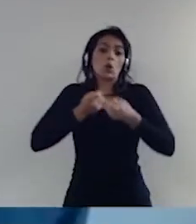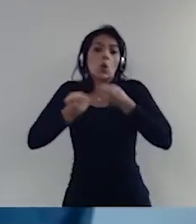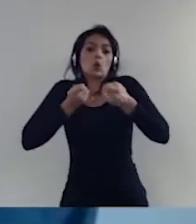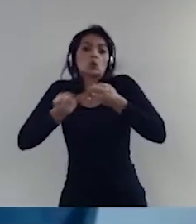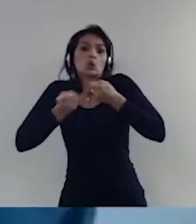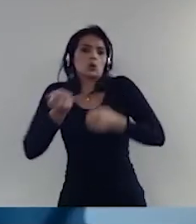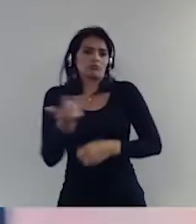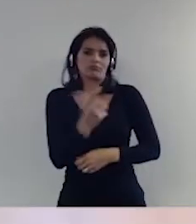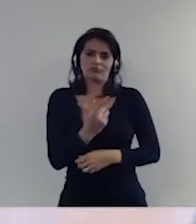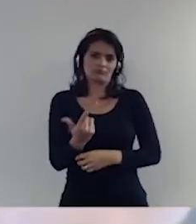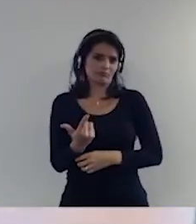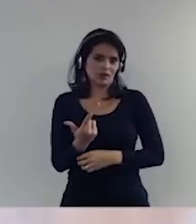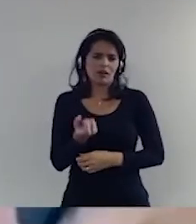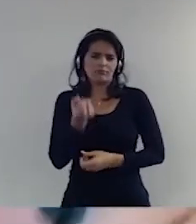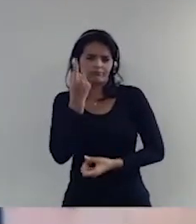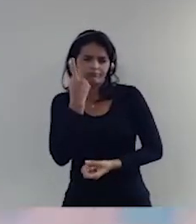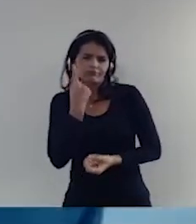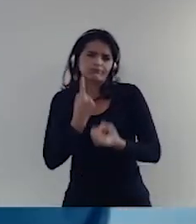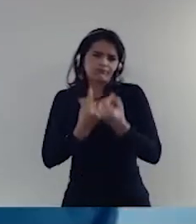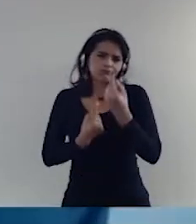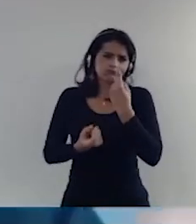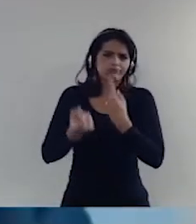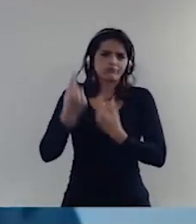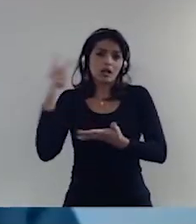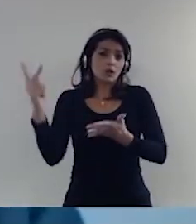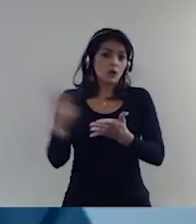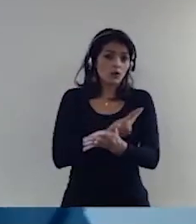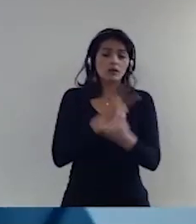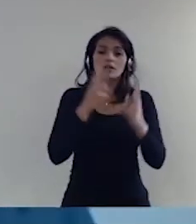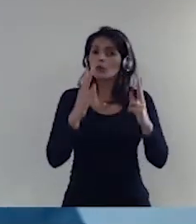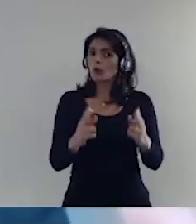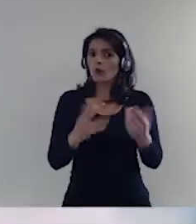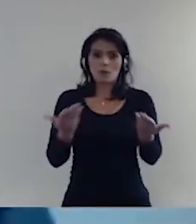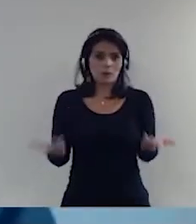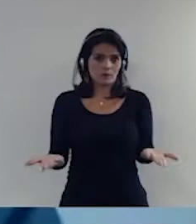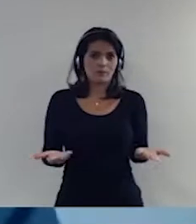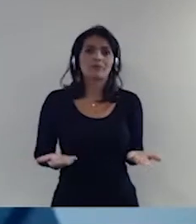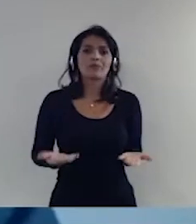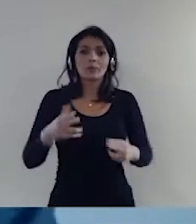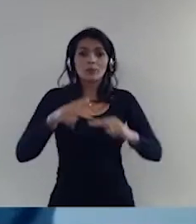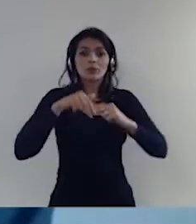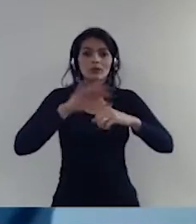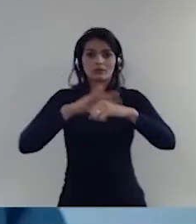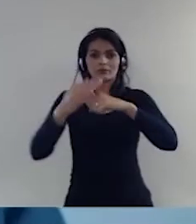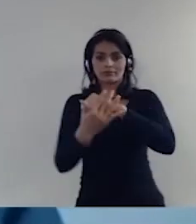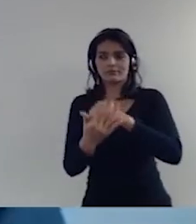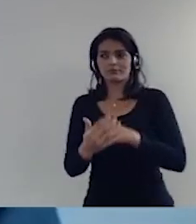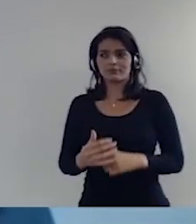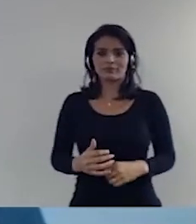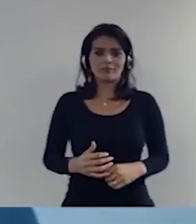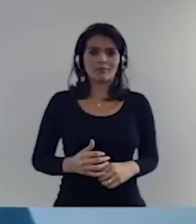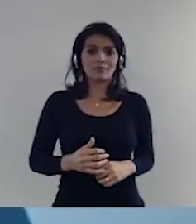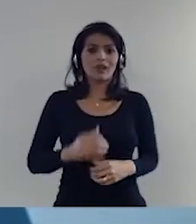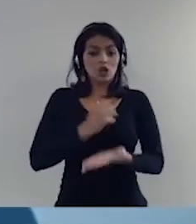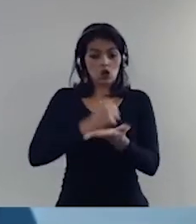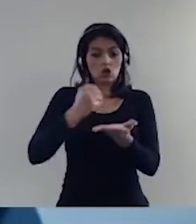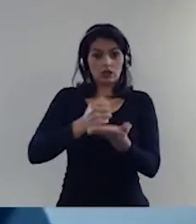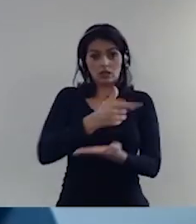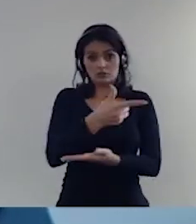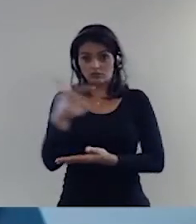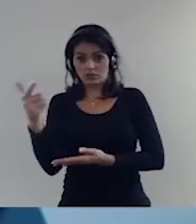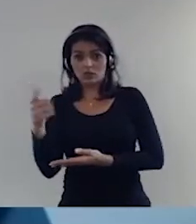caso fortuito, um fato do príncipe, que foi o fechamento, decorrente da Covid. Outros contratos